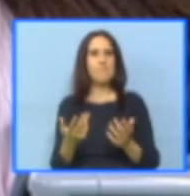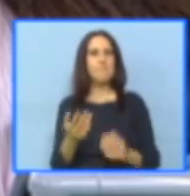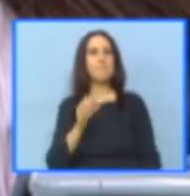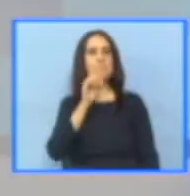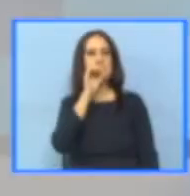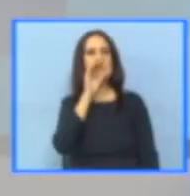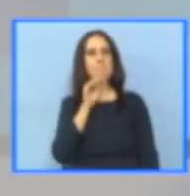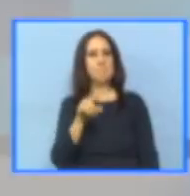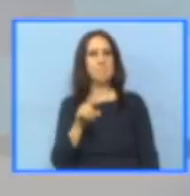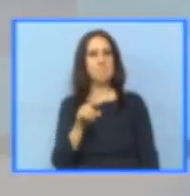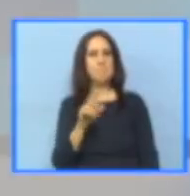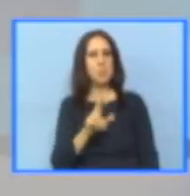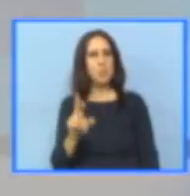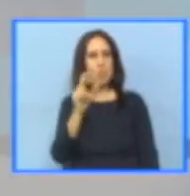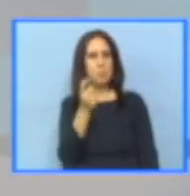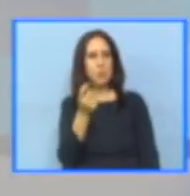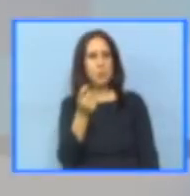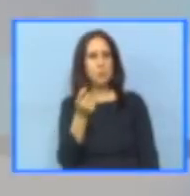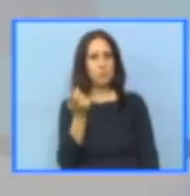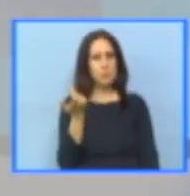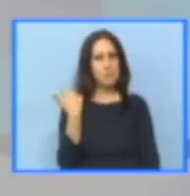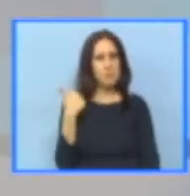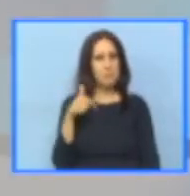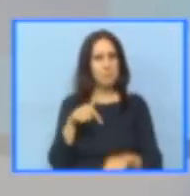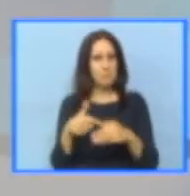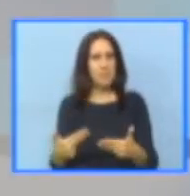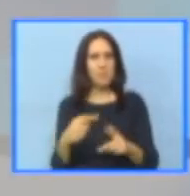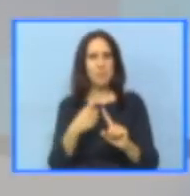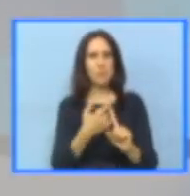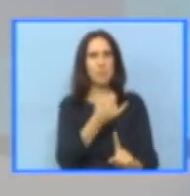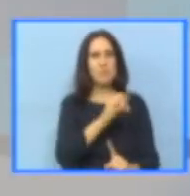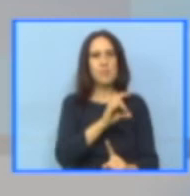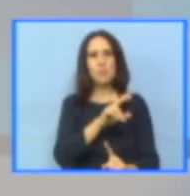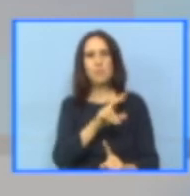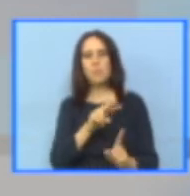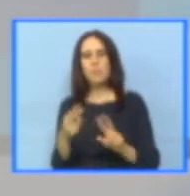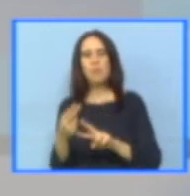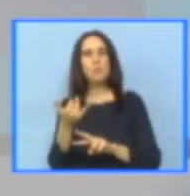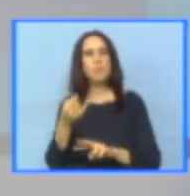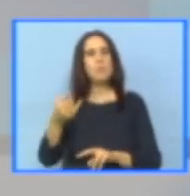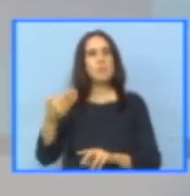registrou uma ligeira subida do ano passado para este, 2016 para 2017,